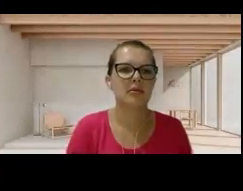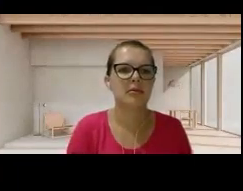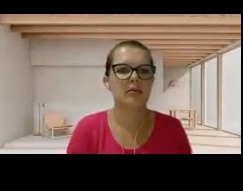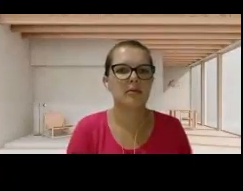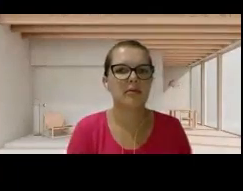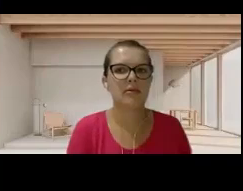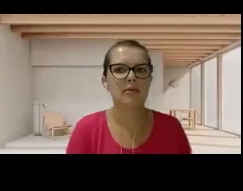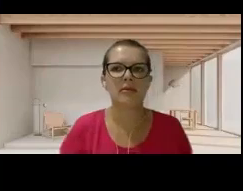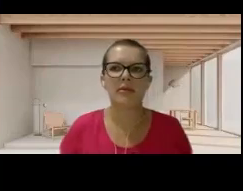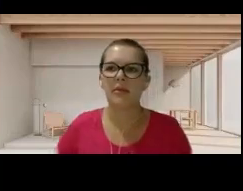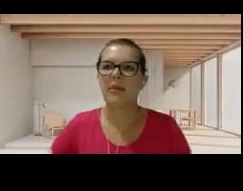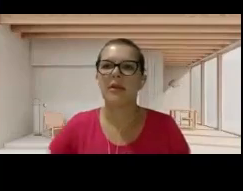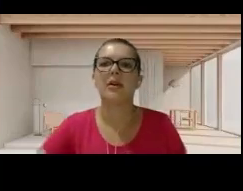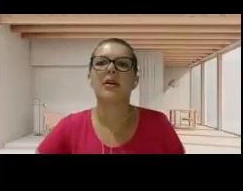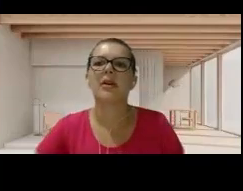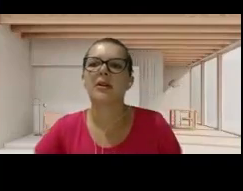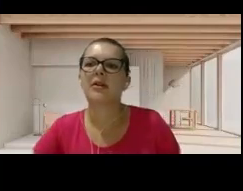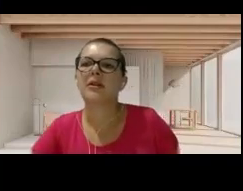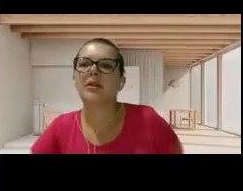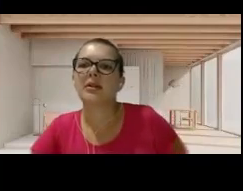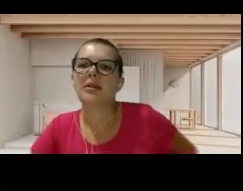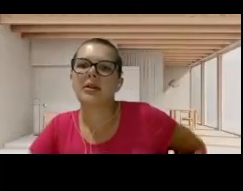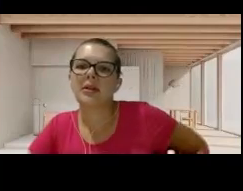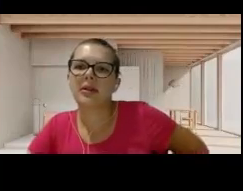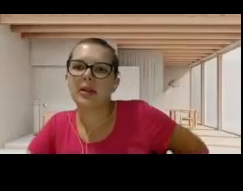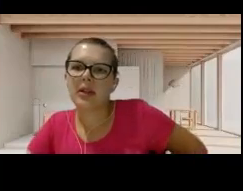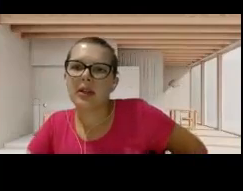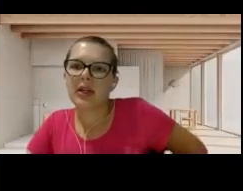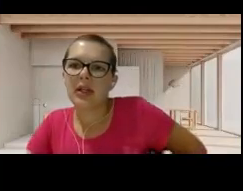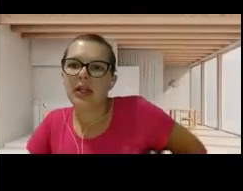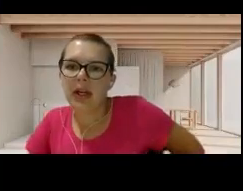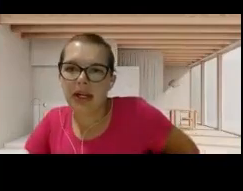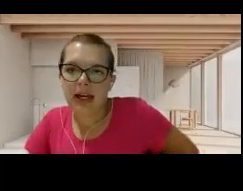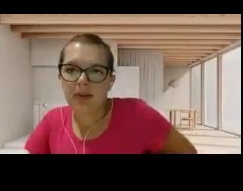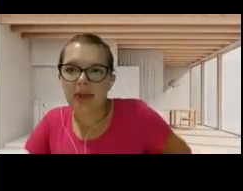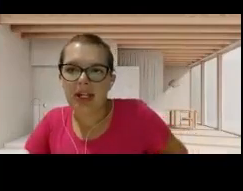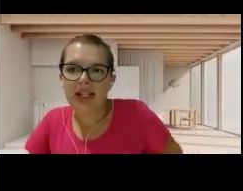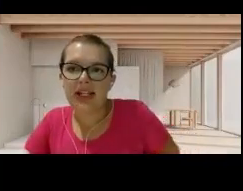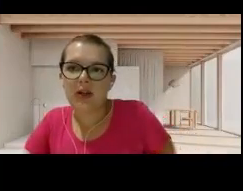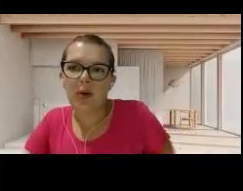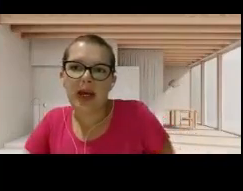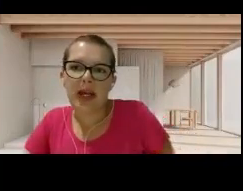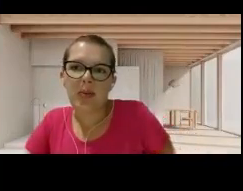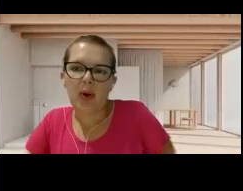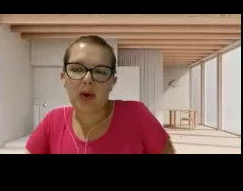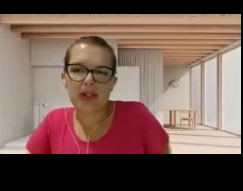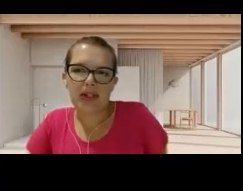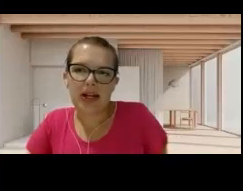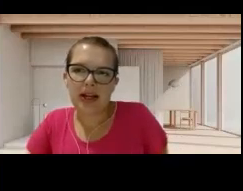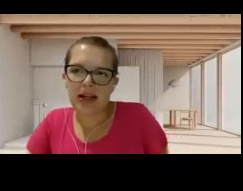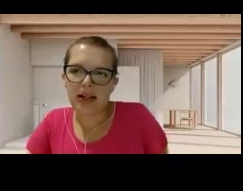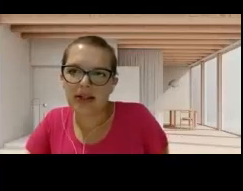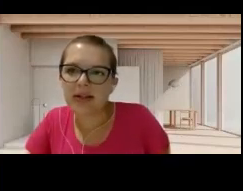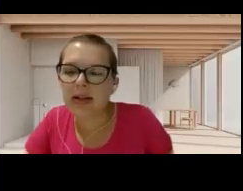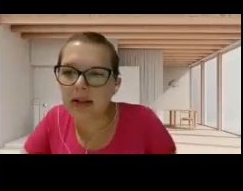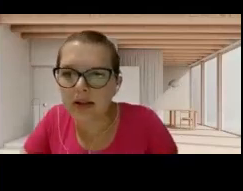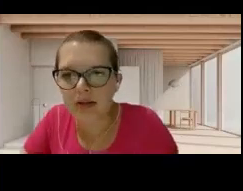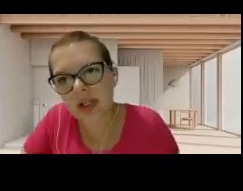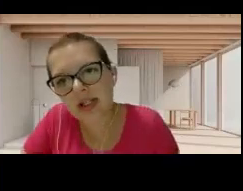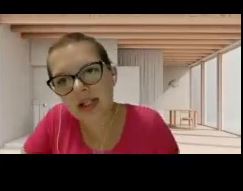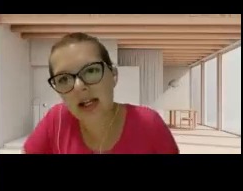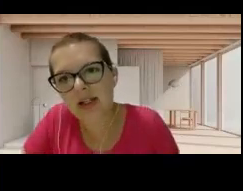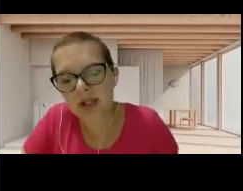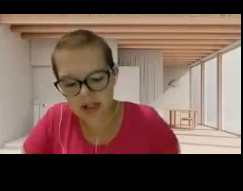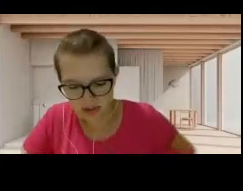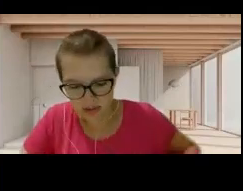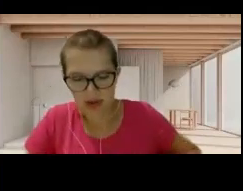Alguma pergunta aí? Então, as figuras também de canais, tá certo? A empresa só opera após a...